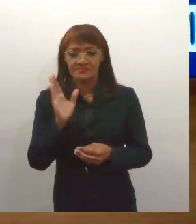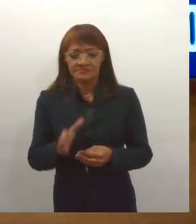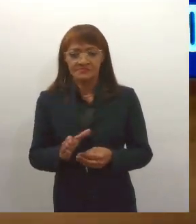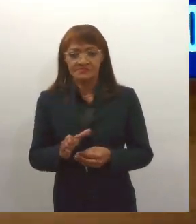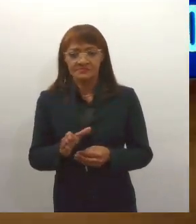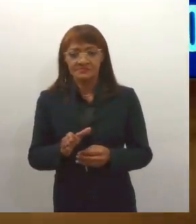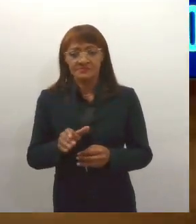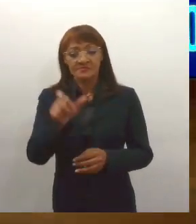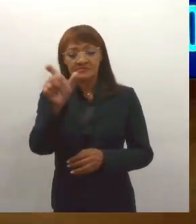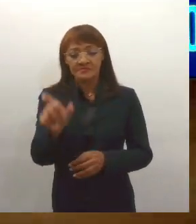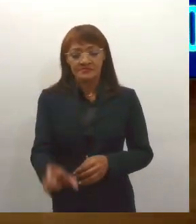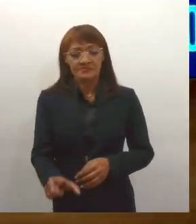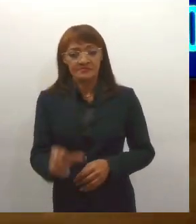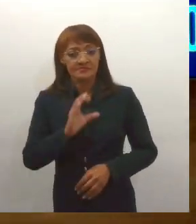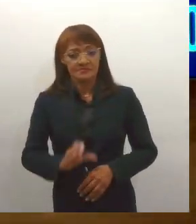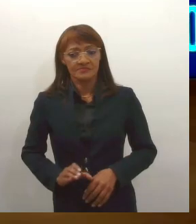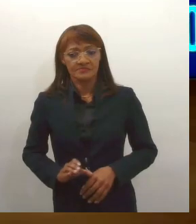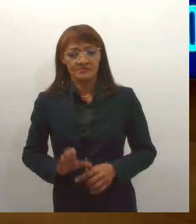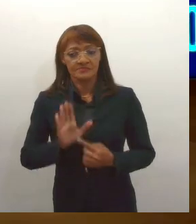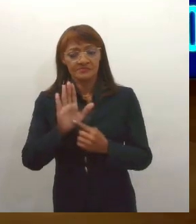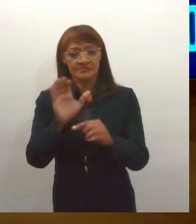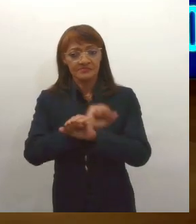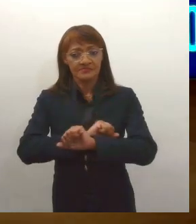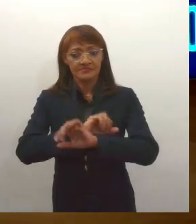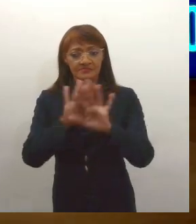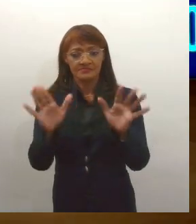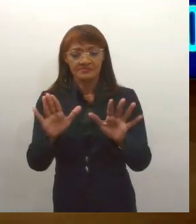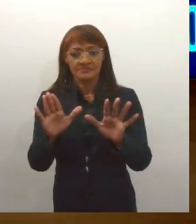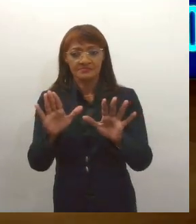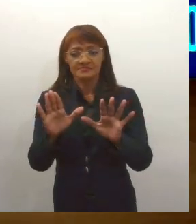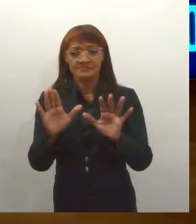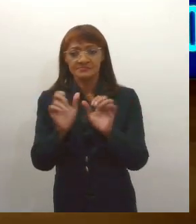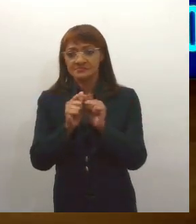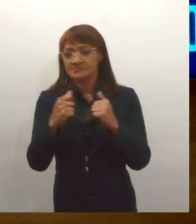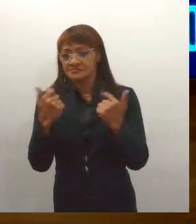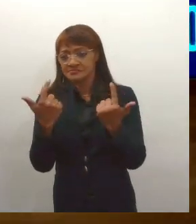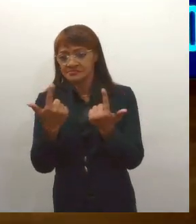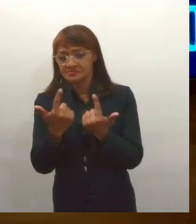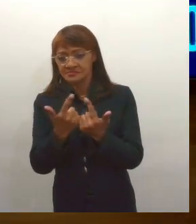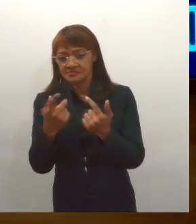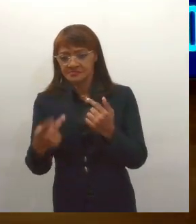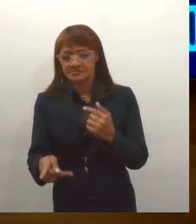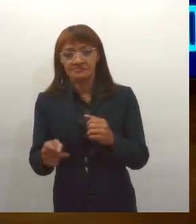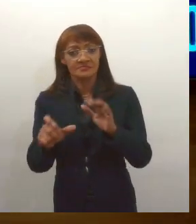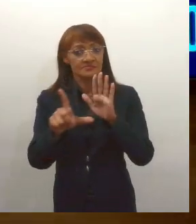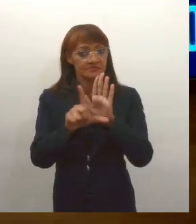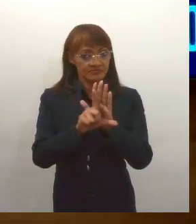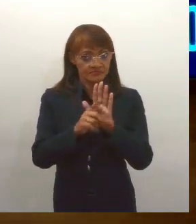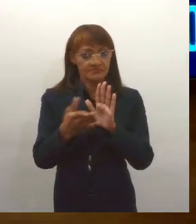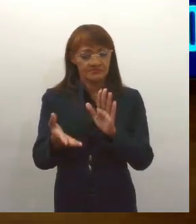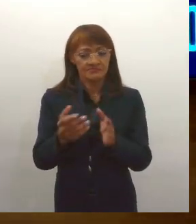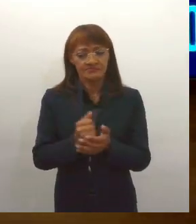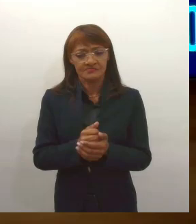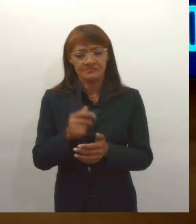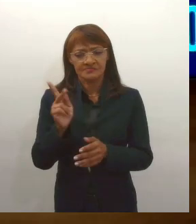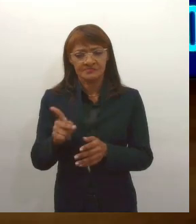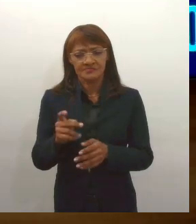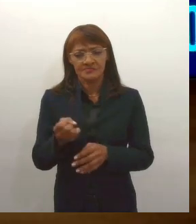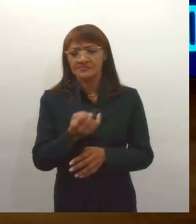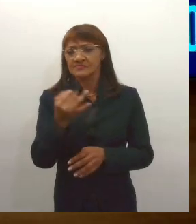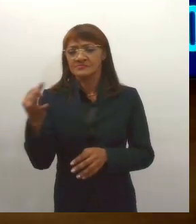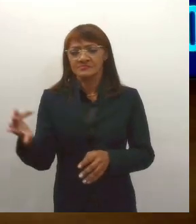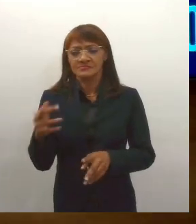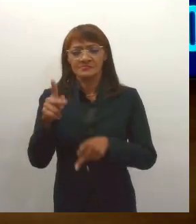TV al uma lei que é aprovada aqui que pode beneficiar milhares de sergipanos uma audiência pública que que traz